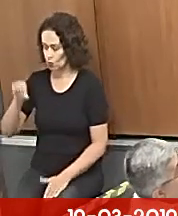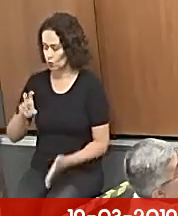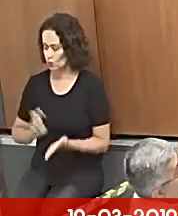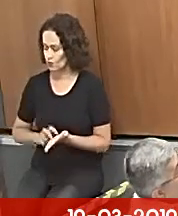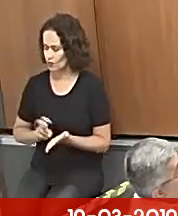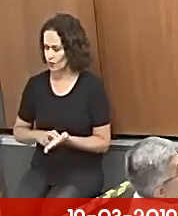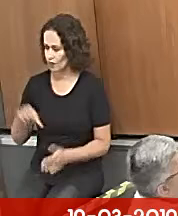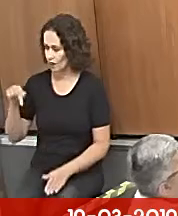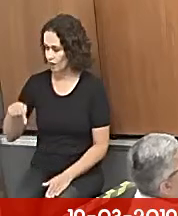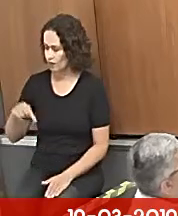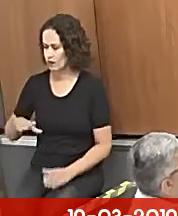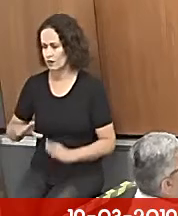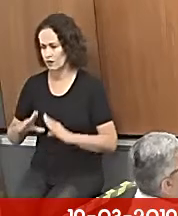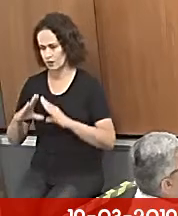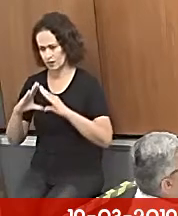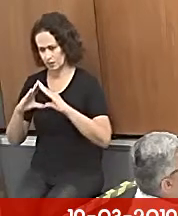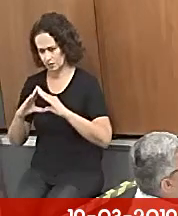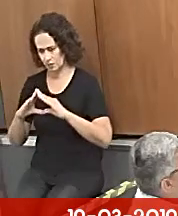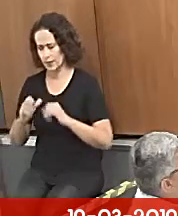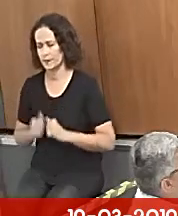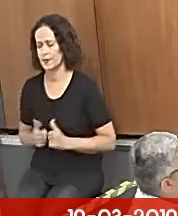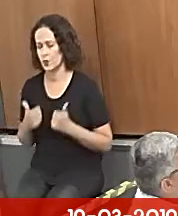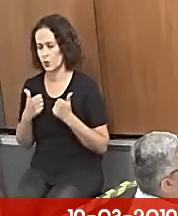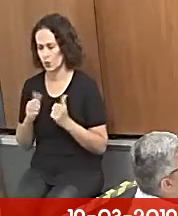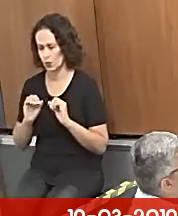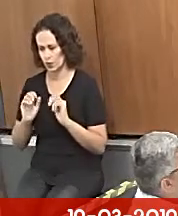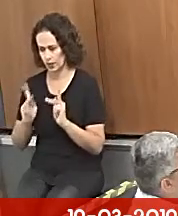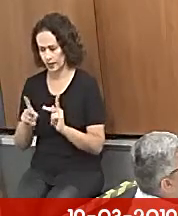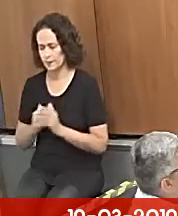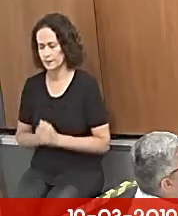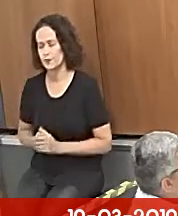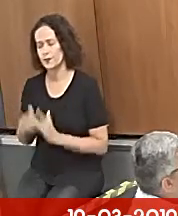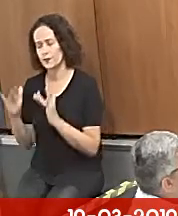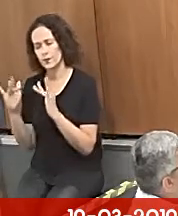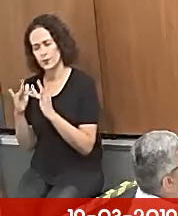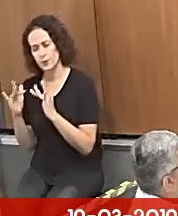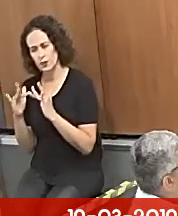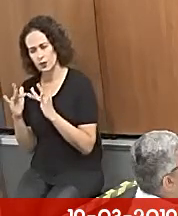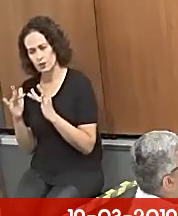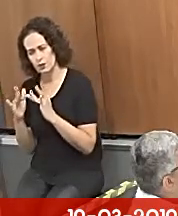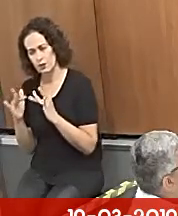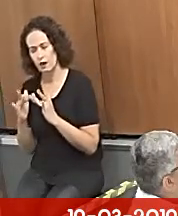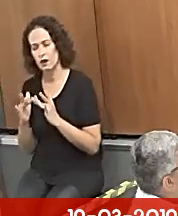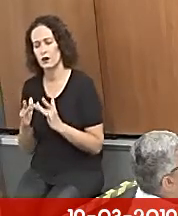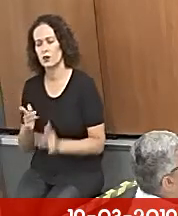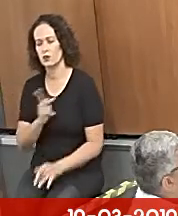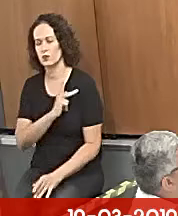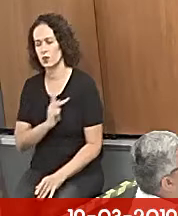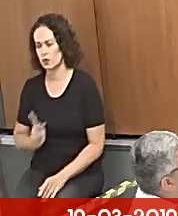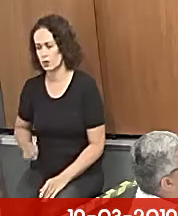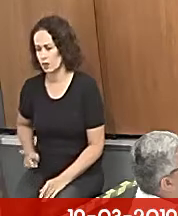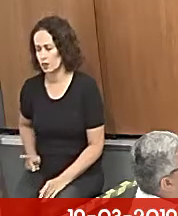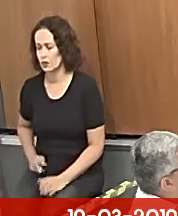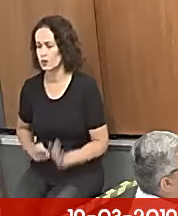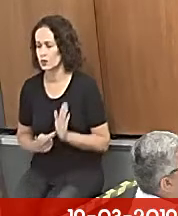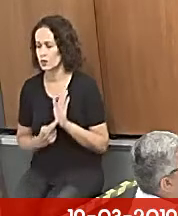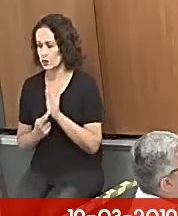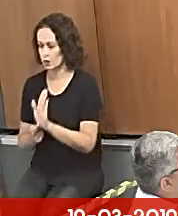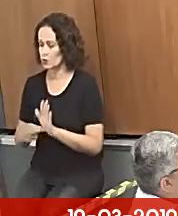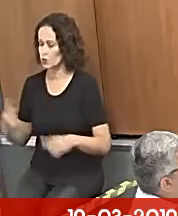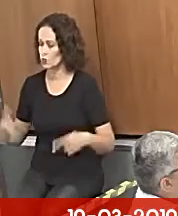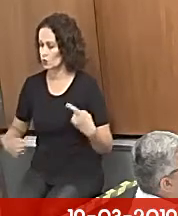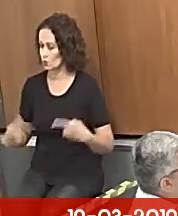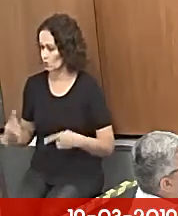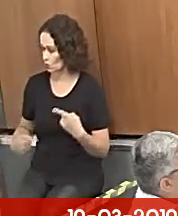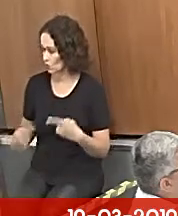assembléia tá é eu vou buscar traze fazer o contato eo nosso presidente com nosso representante político na